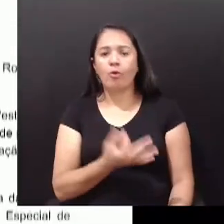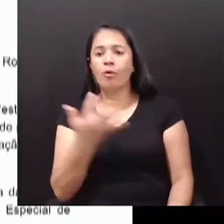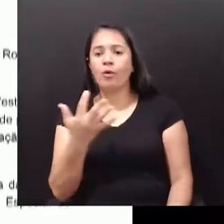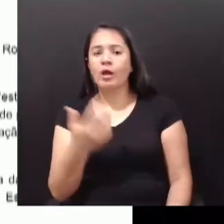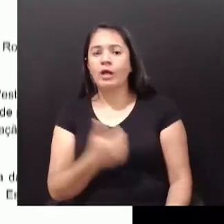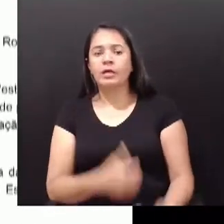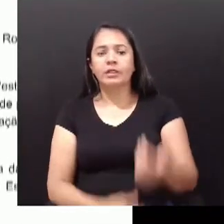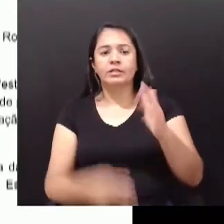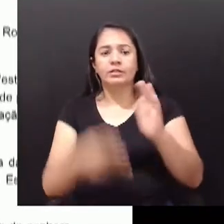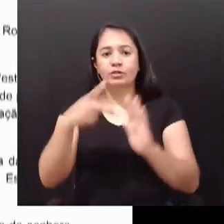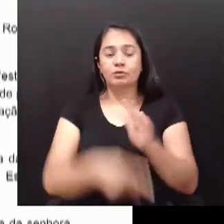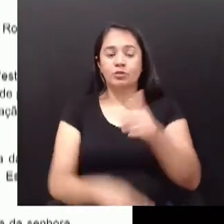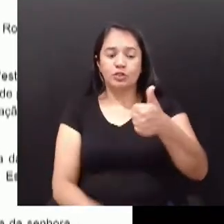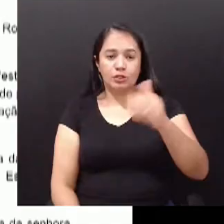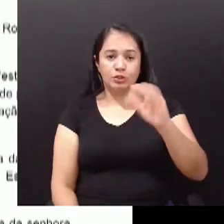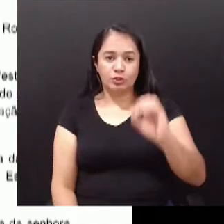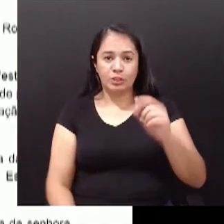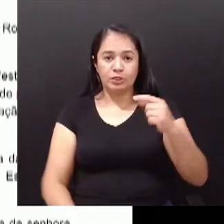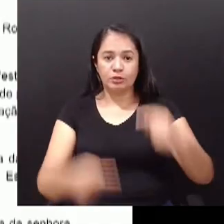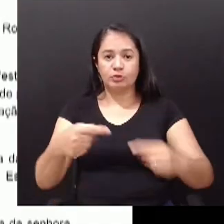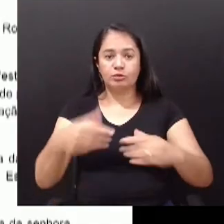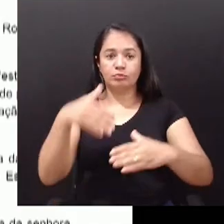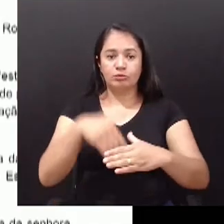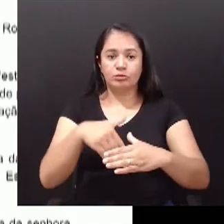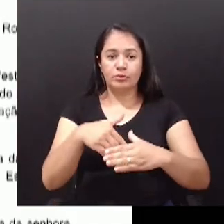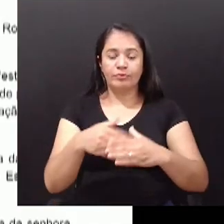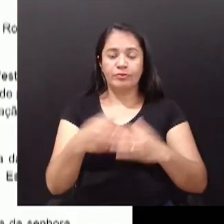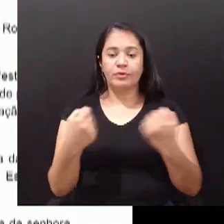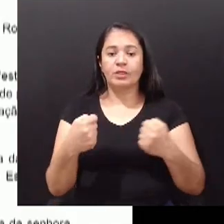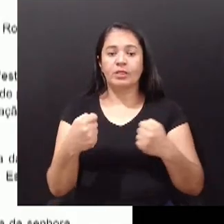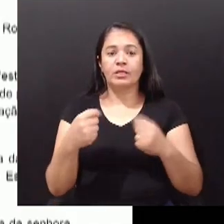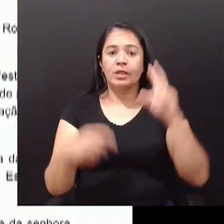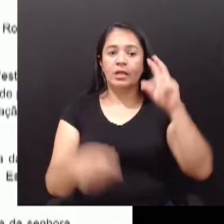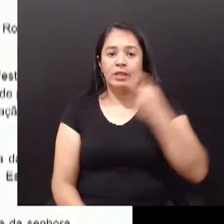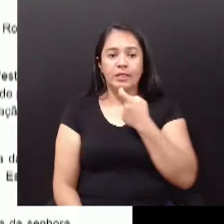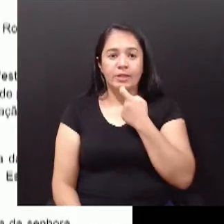serão discutidos e votados, é só entrar lá,